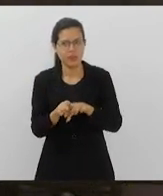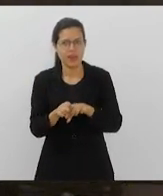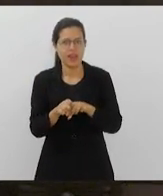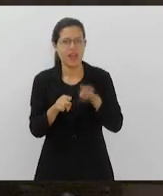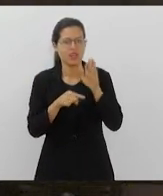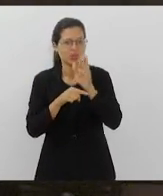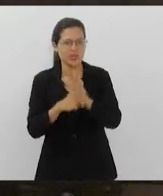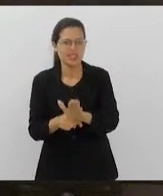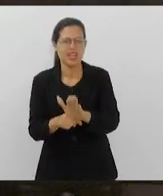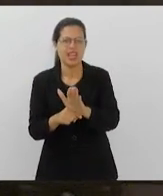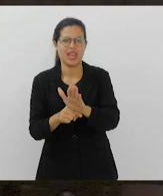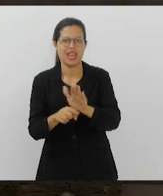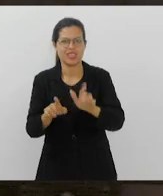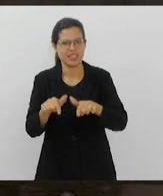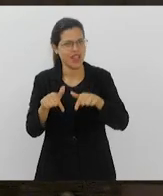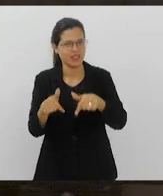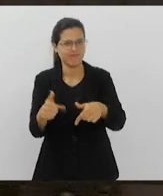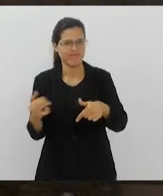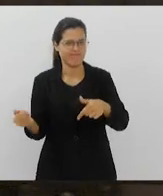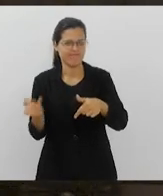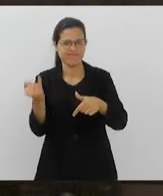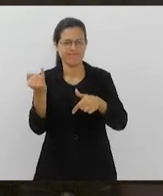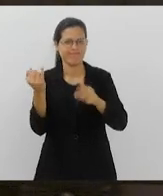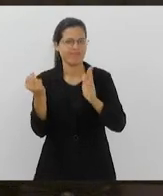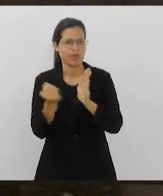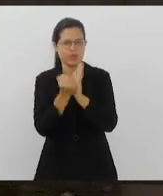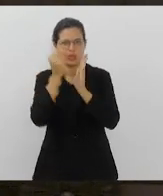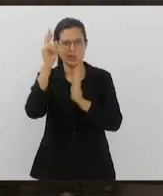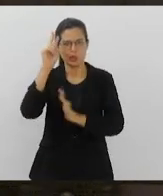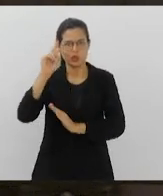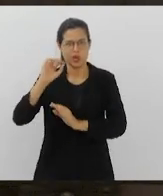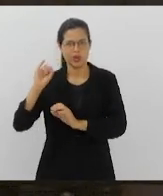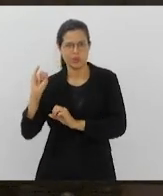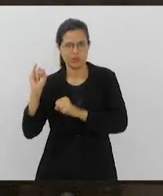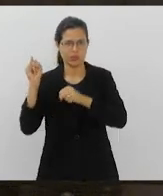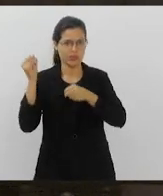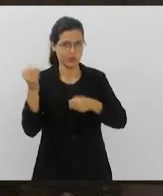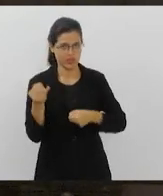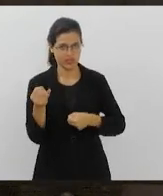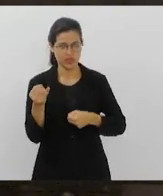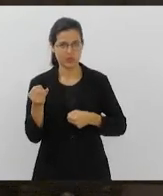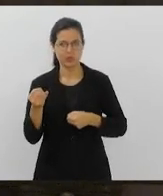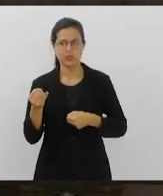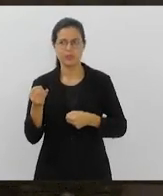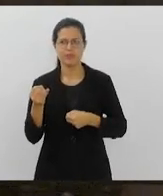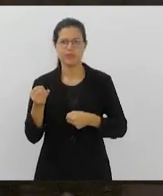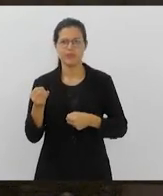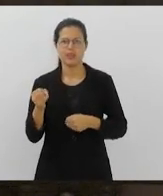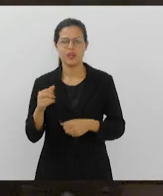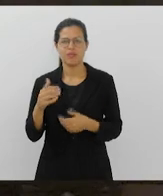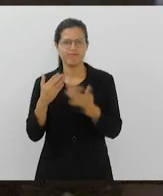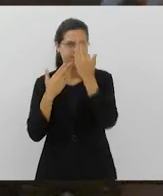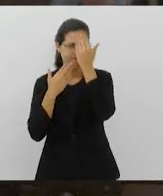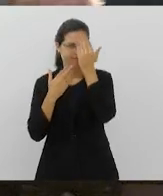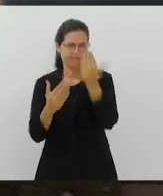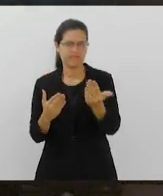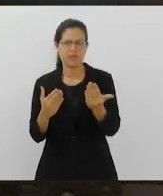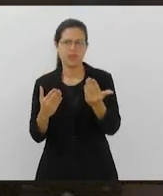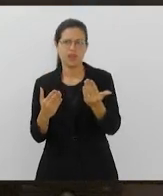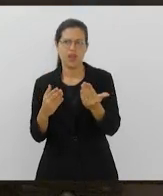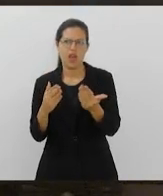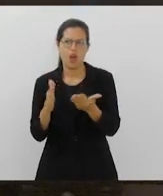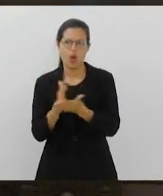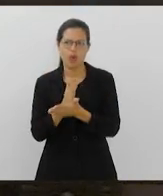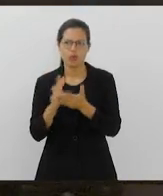história do jiu-jitsu. Então fica aqui o meu agradecimento sincero. Muitos fazem do jiu-jitsu uma bandeira política, senador